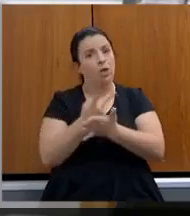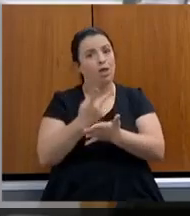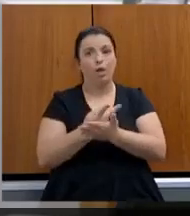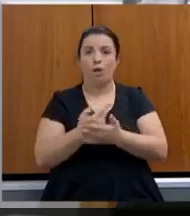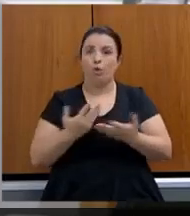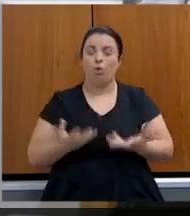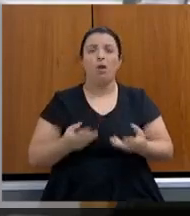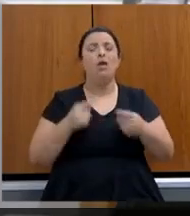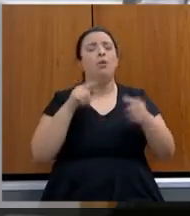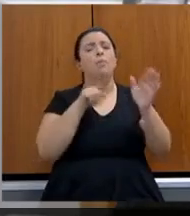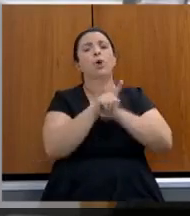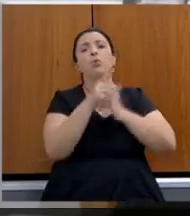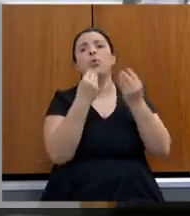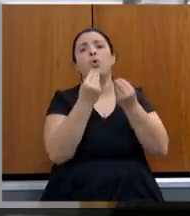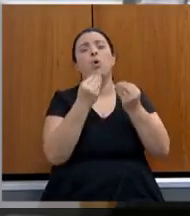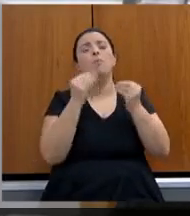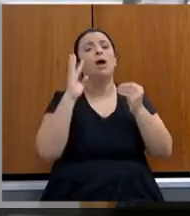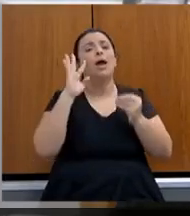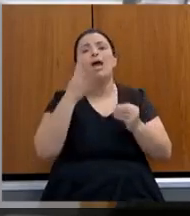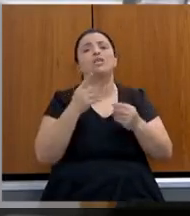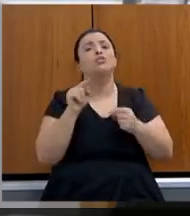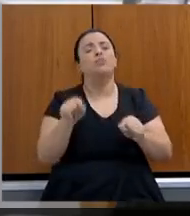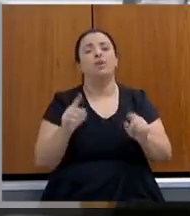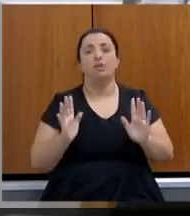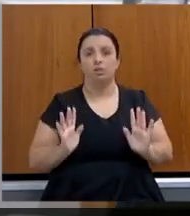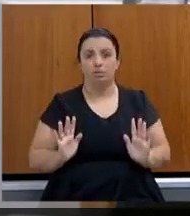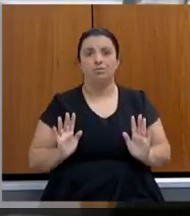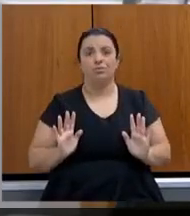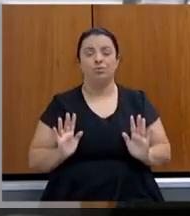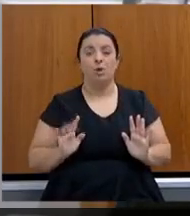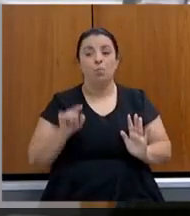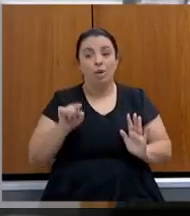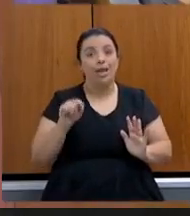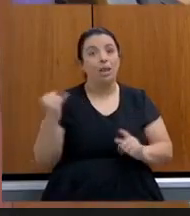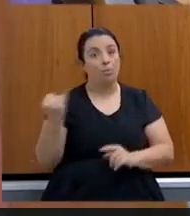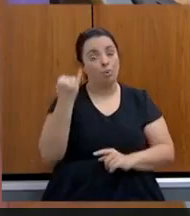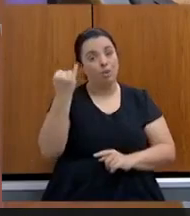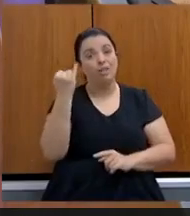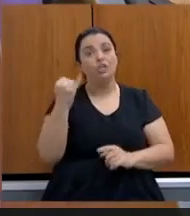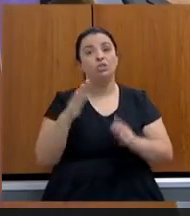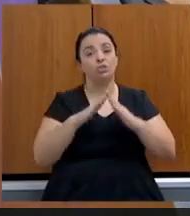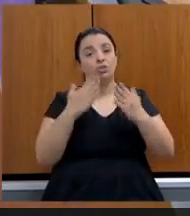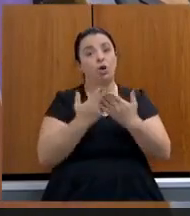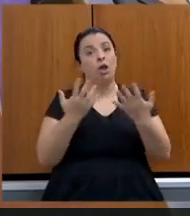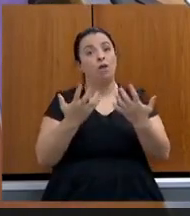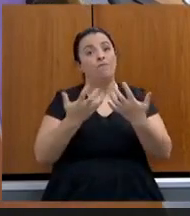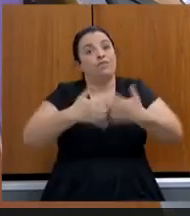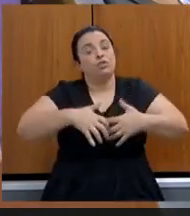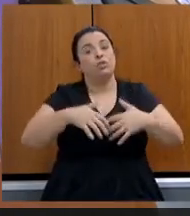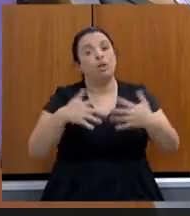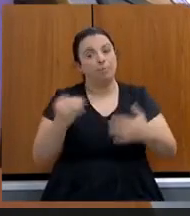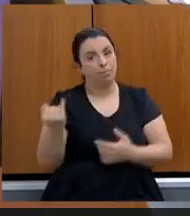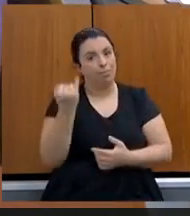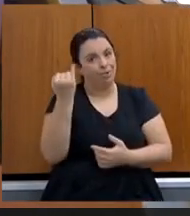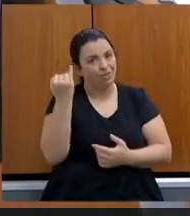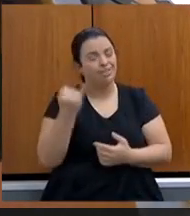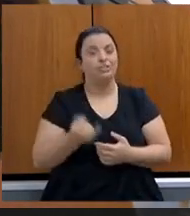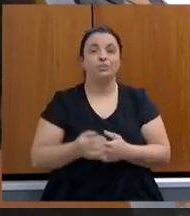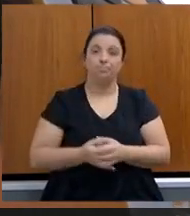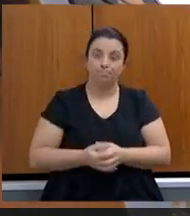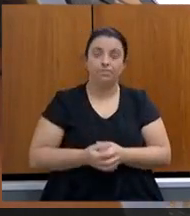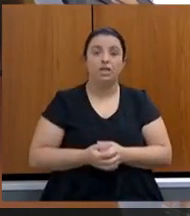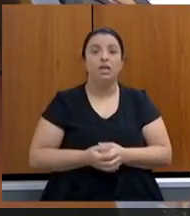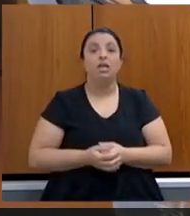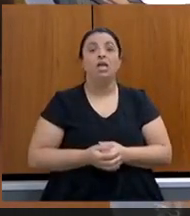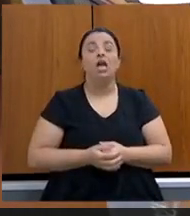pessoal do que numa situação é normal de funcionamento da escola o número de contratos de trabalho extintos